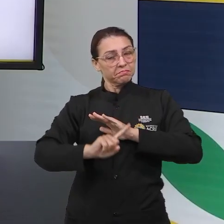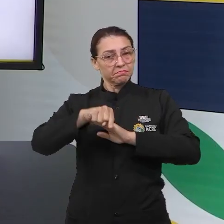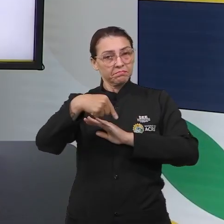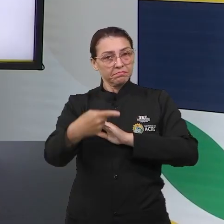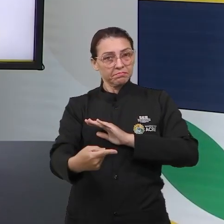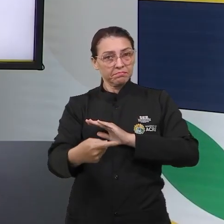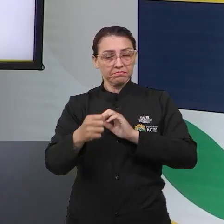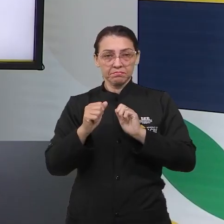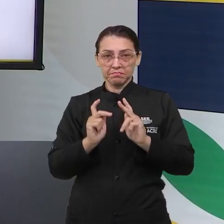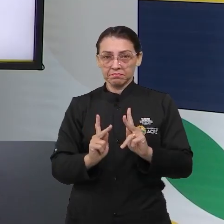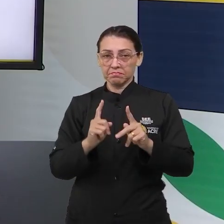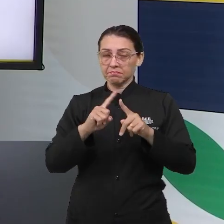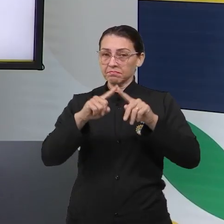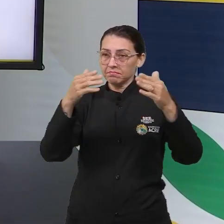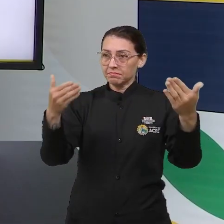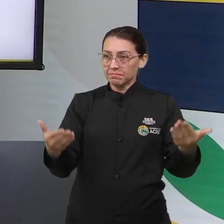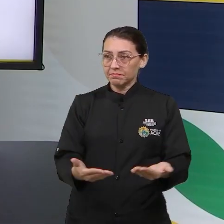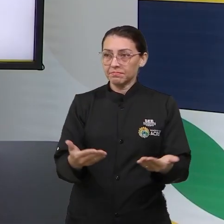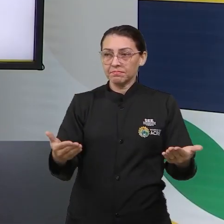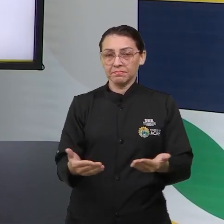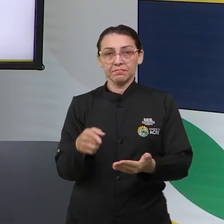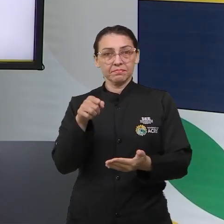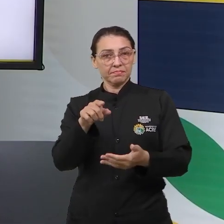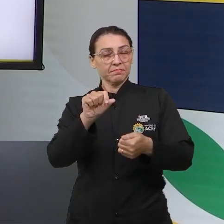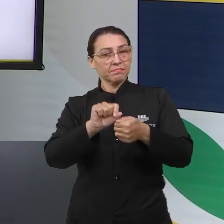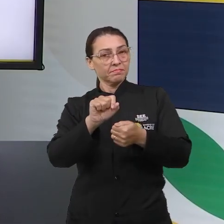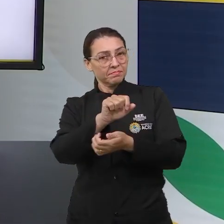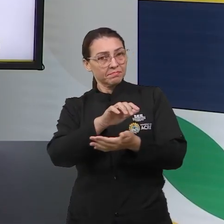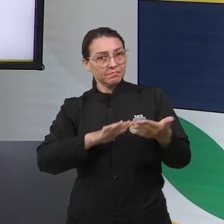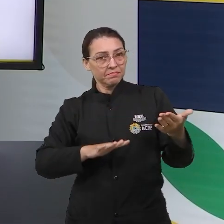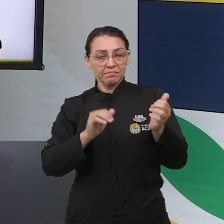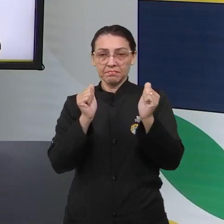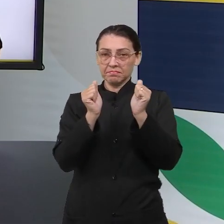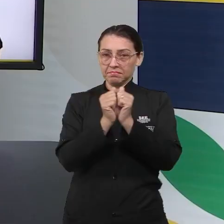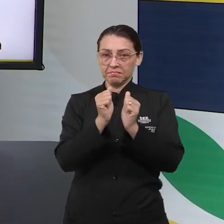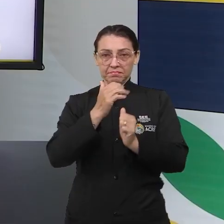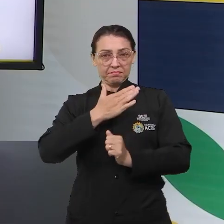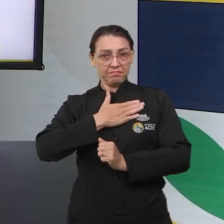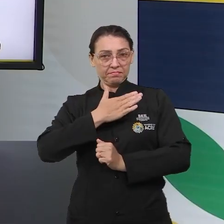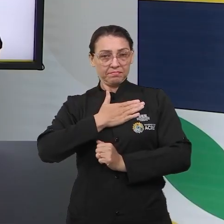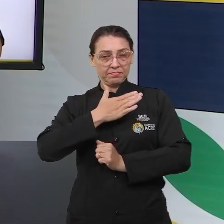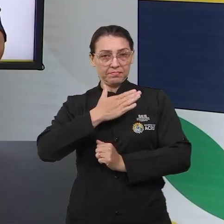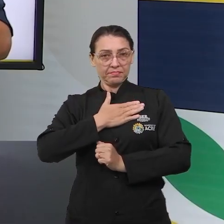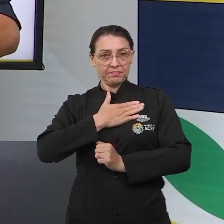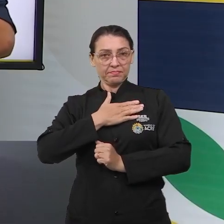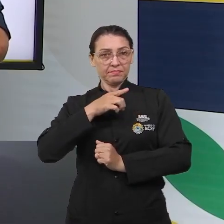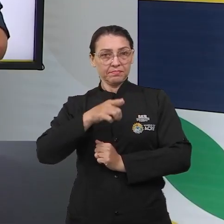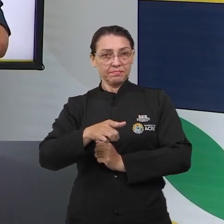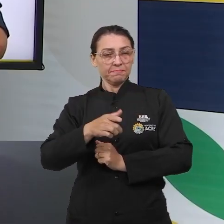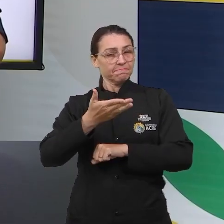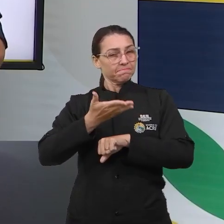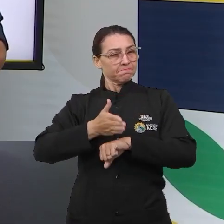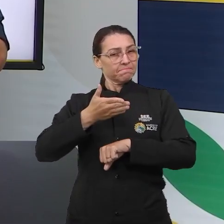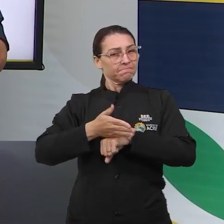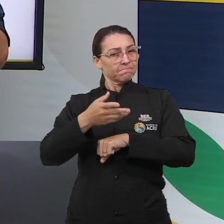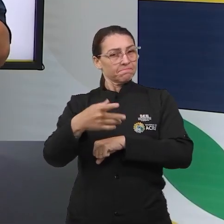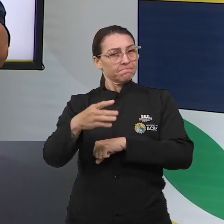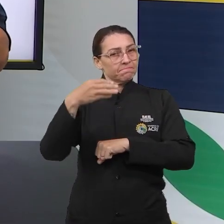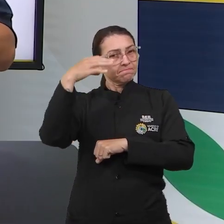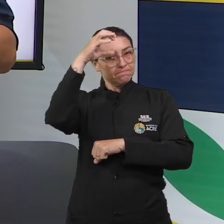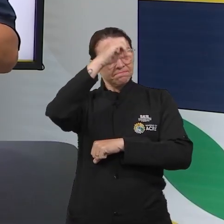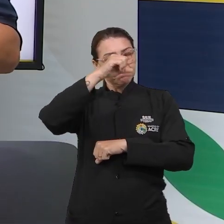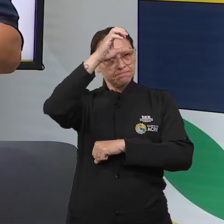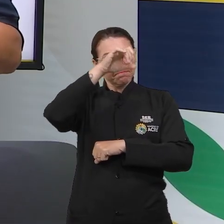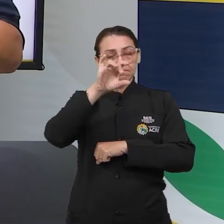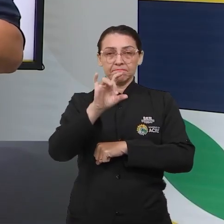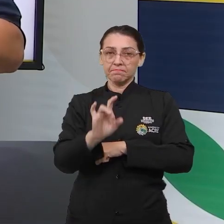tá? Porque agora você vai fazer uma atividade junto comigo e aí você vai poder testar seus conhecimentos. Não